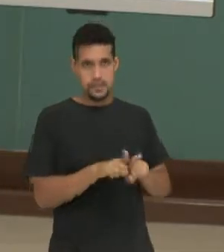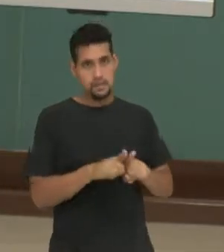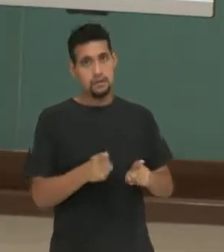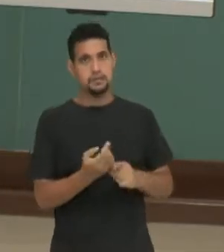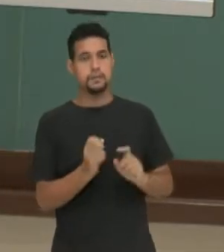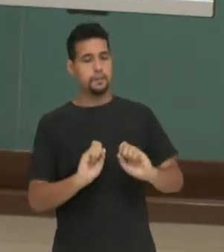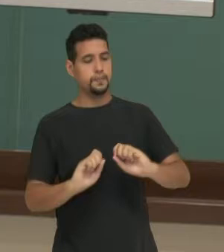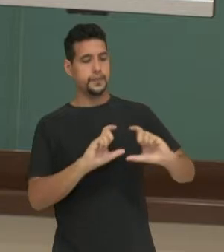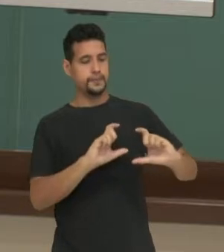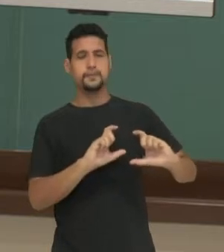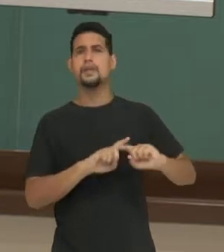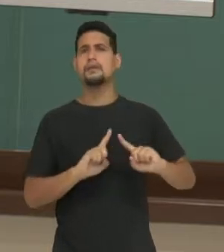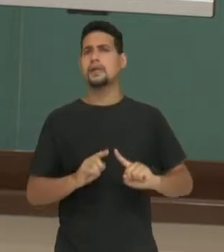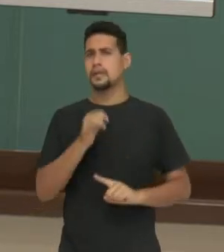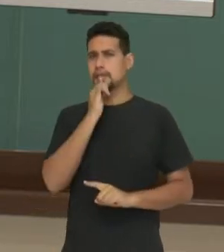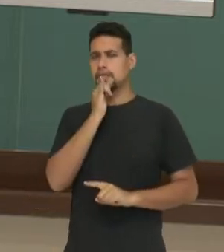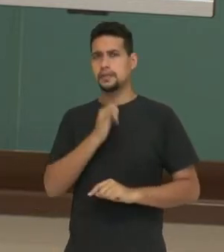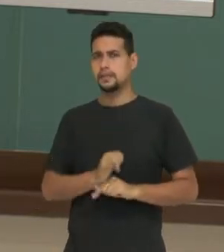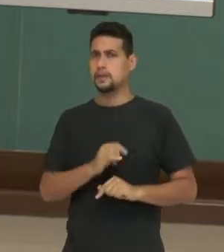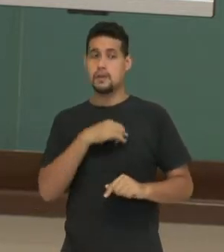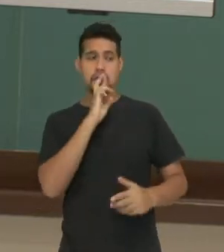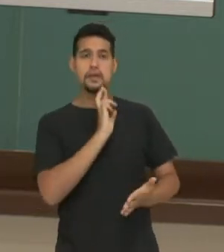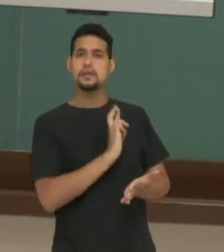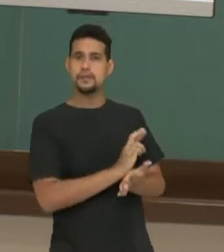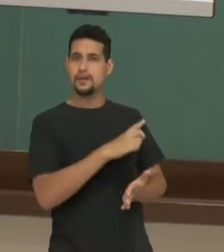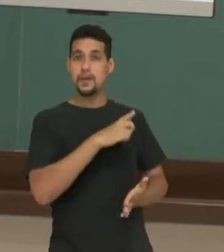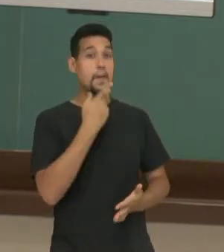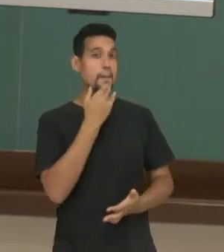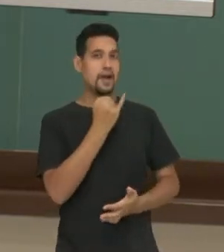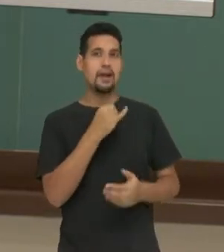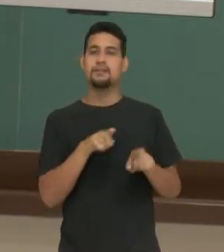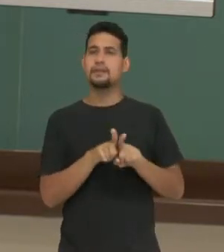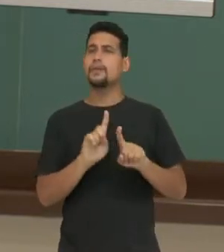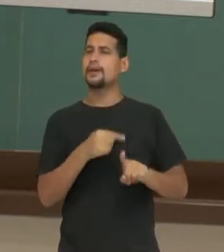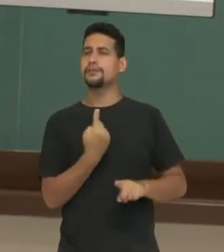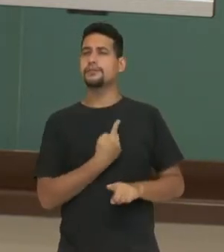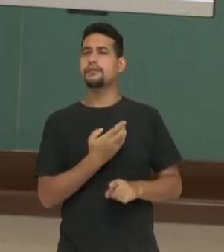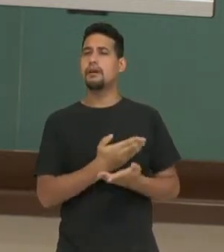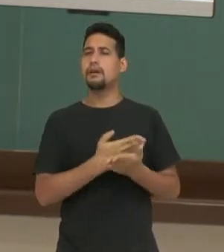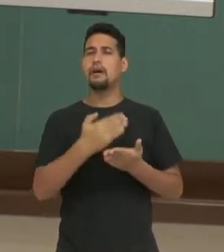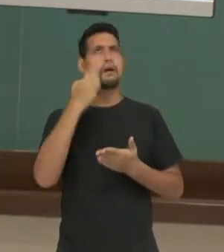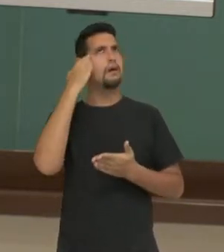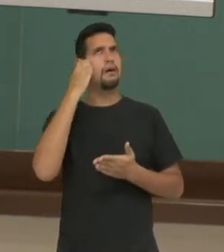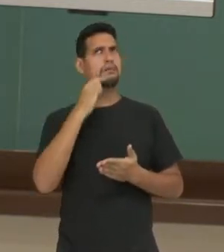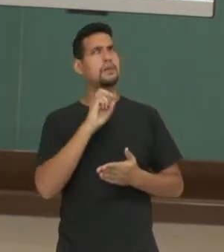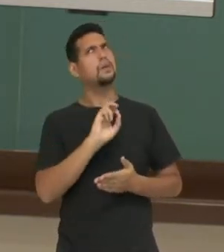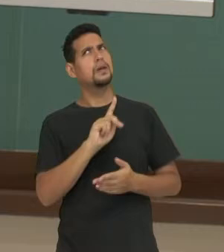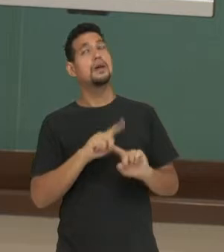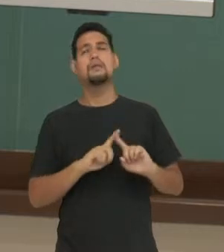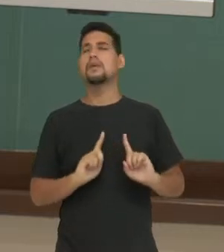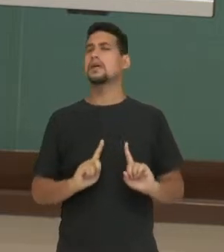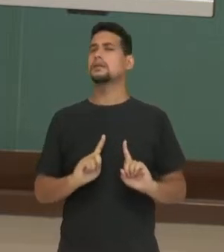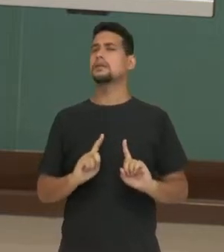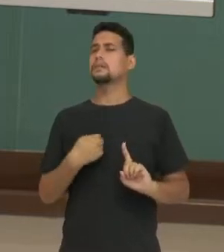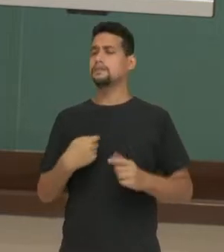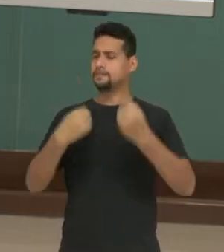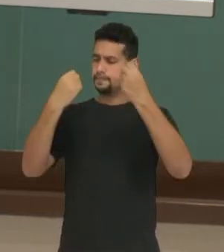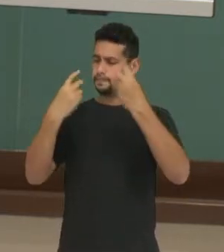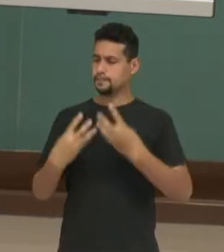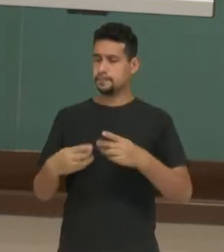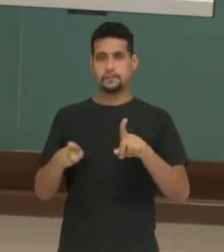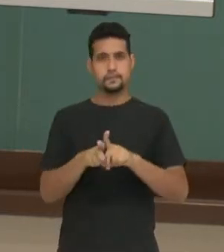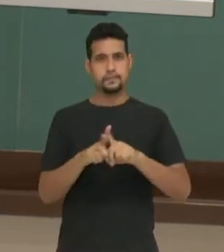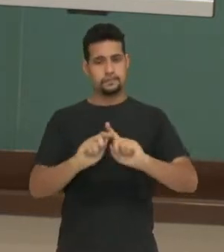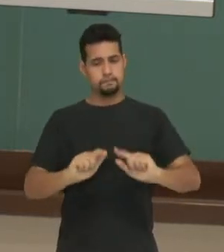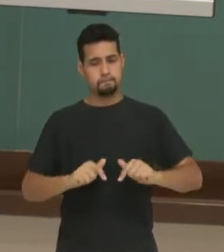Armandinho. Né? Então, pela resposta do pai, a gente já começa a pensar, ok, mas para eu argumentar para a